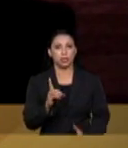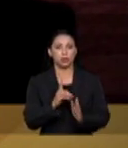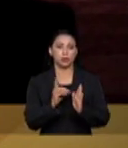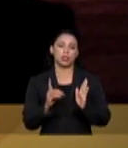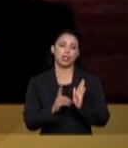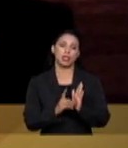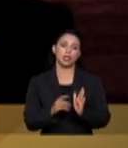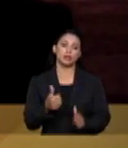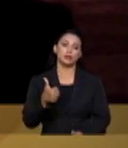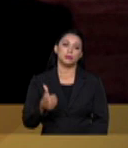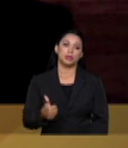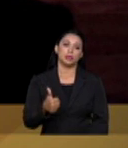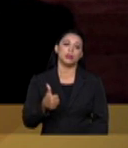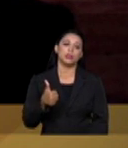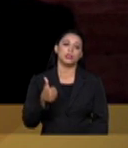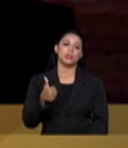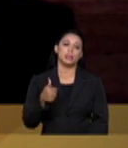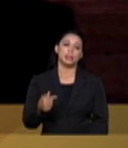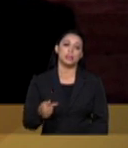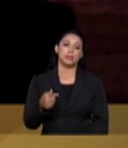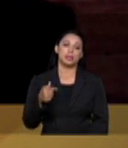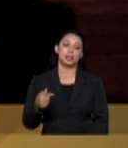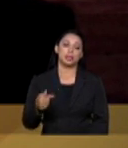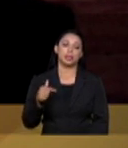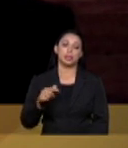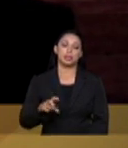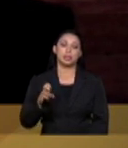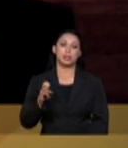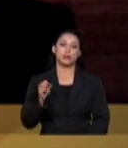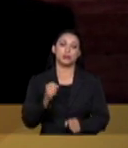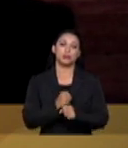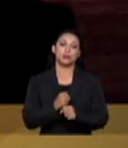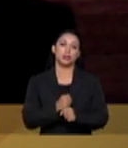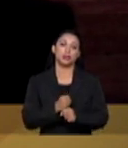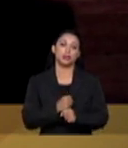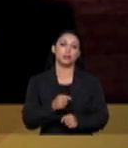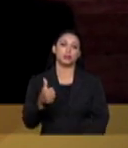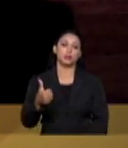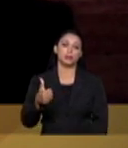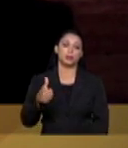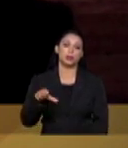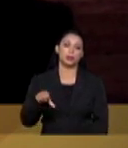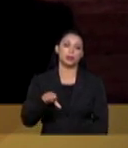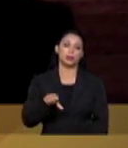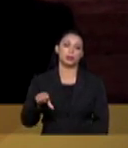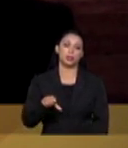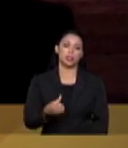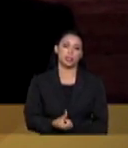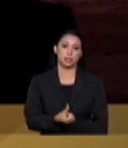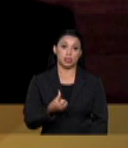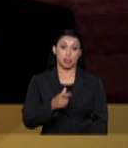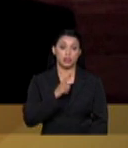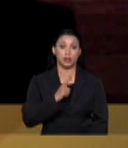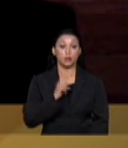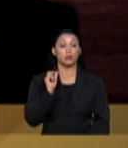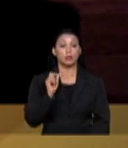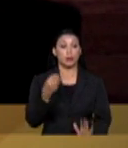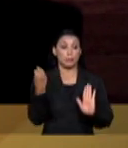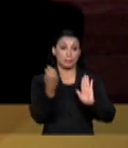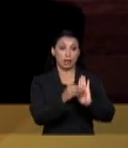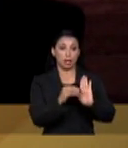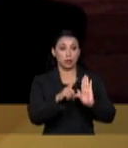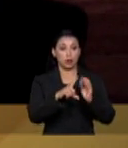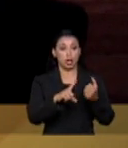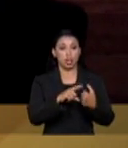Decreto 1775/96 presta-se a testar o devido cumprimento ao disposto